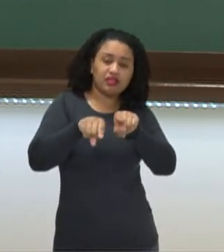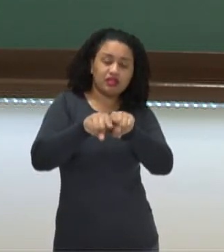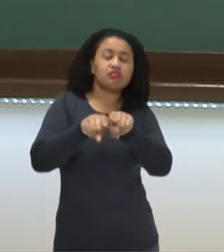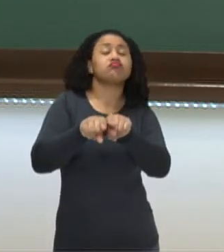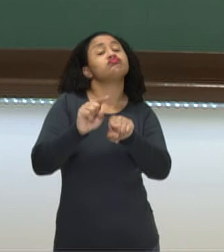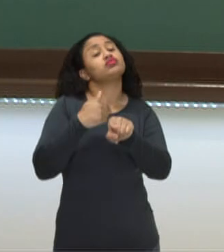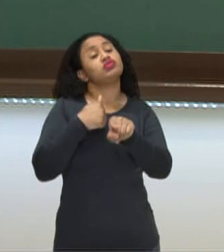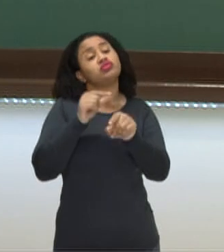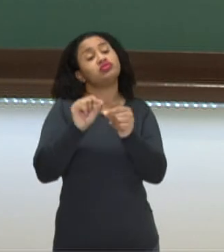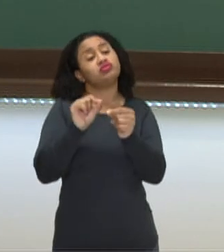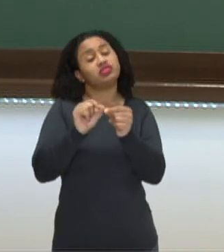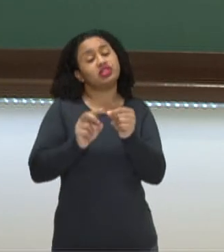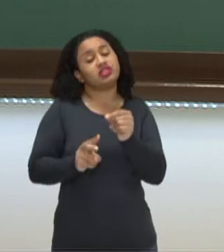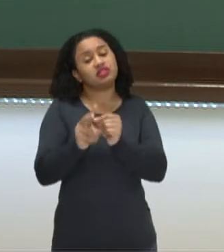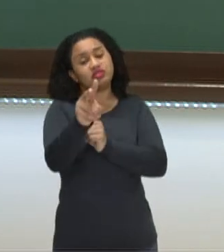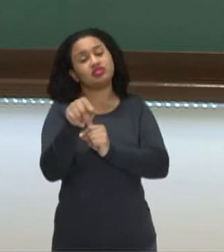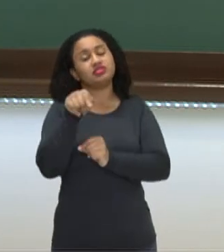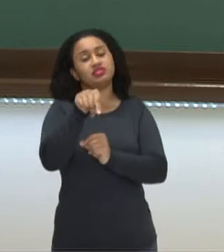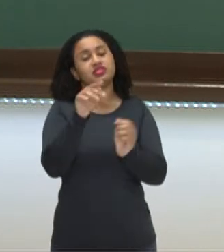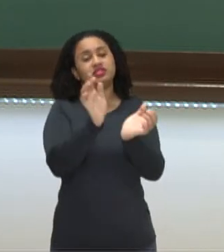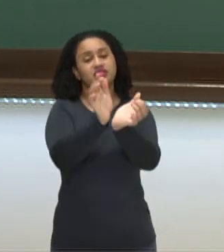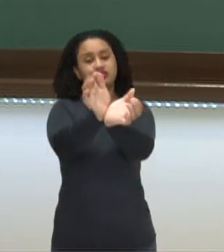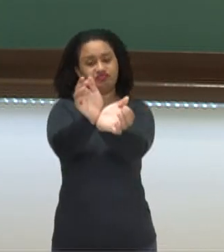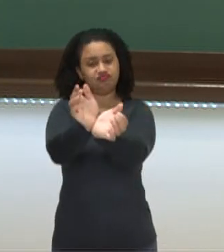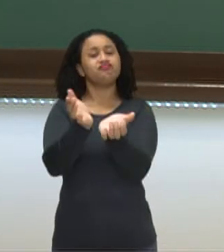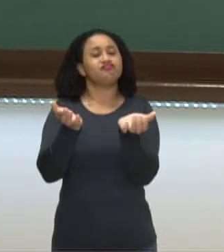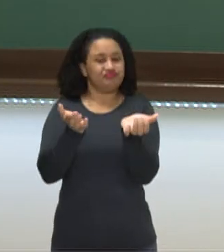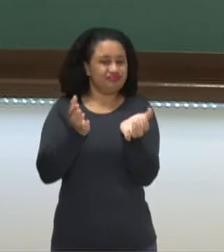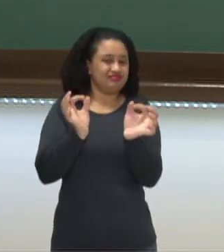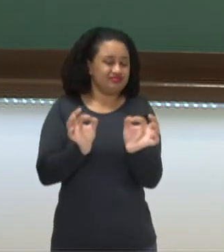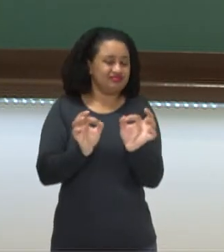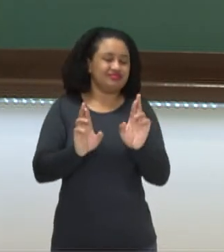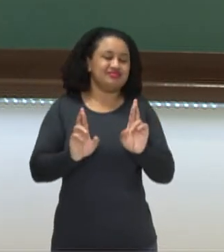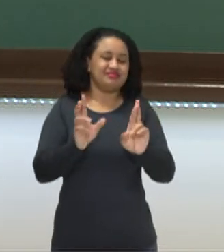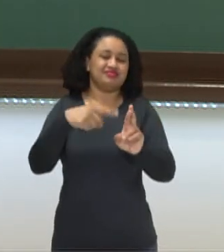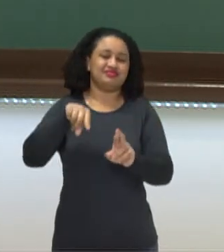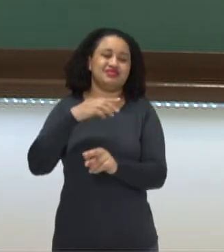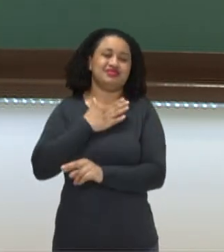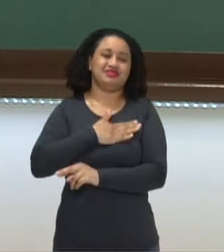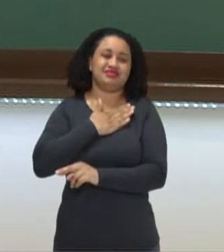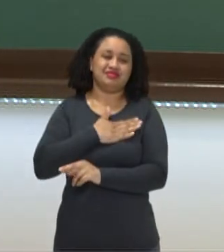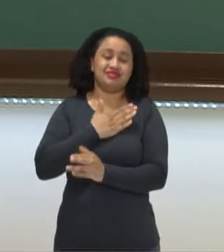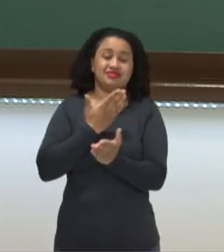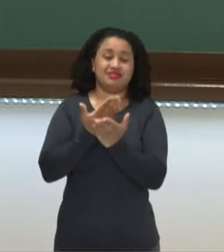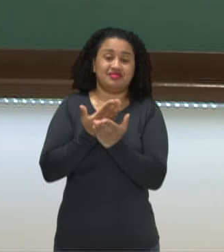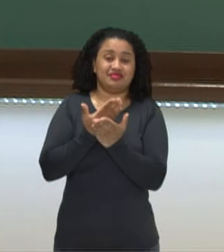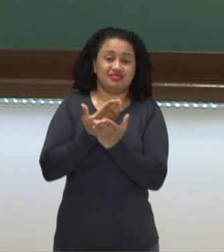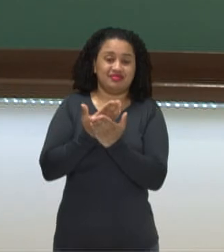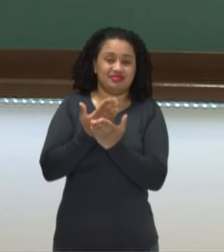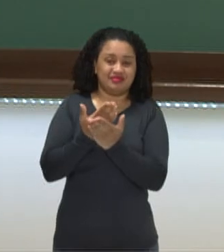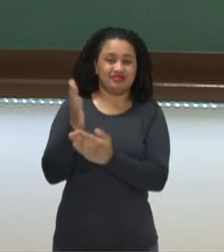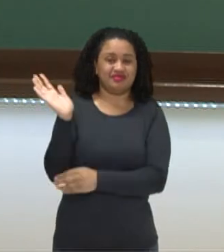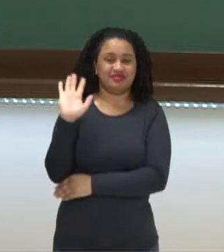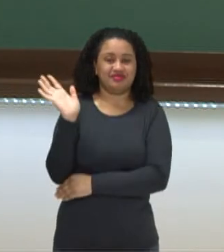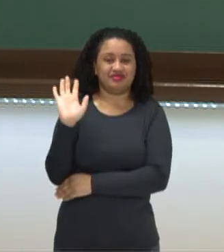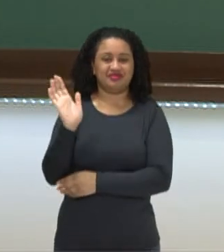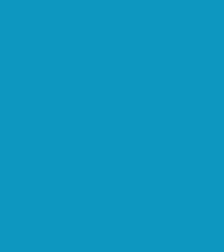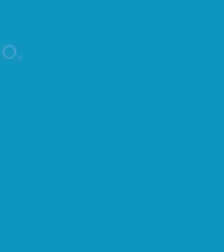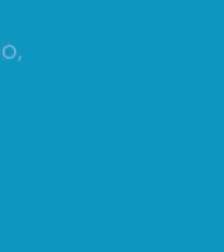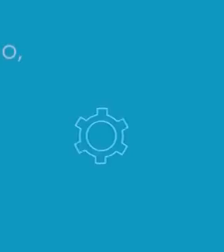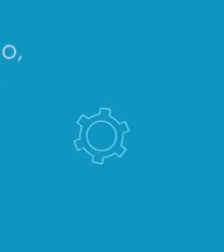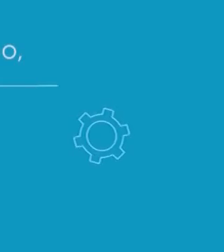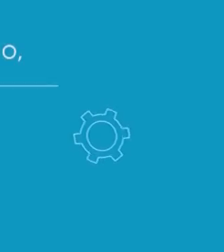garantindo assim a continuidade das espécies. Espero que você tenha gostado dessa aula e até mais!